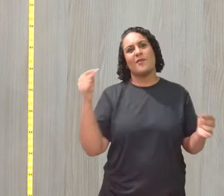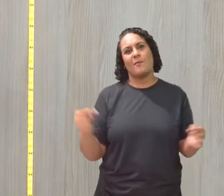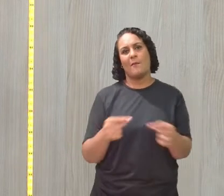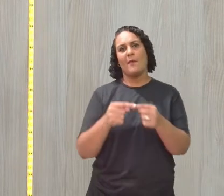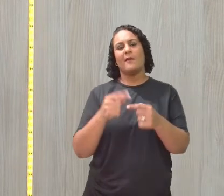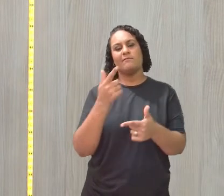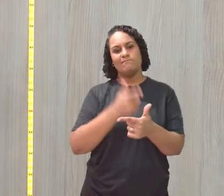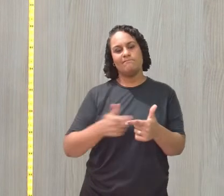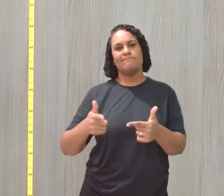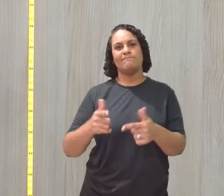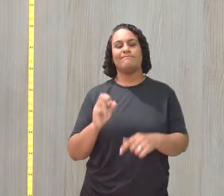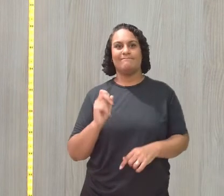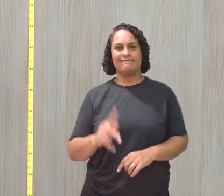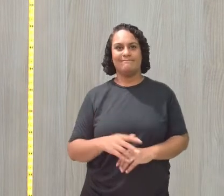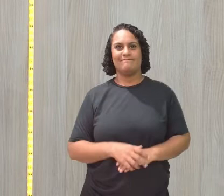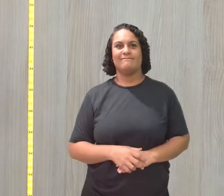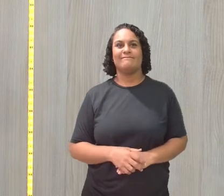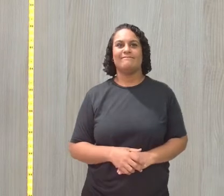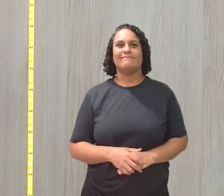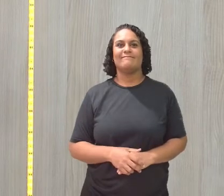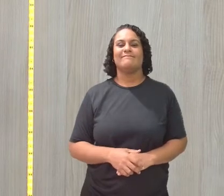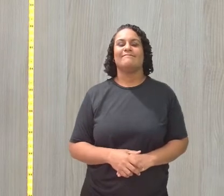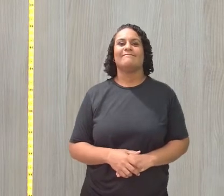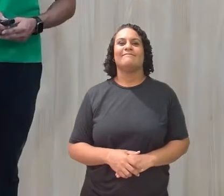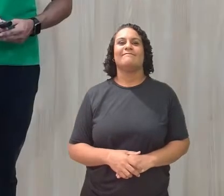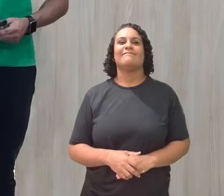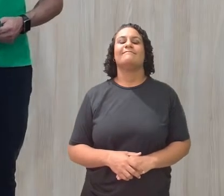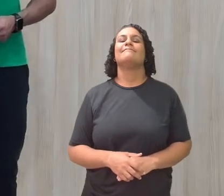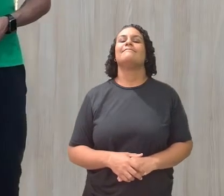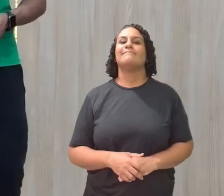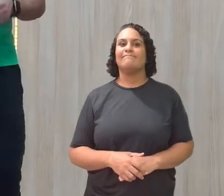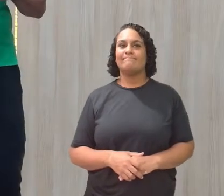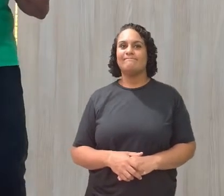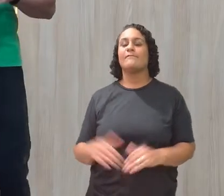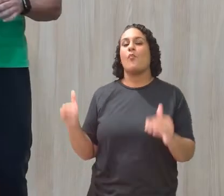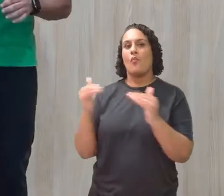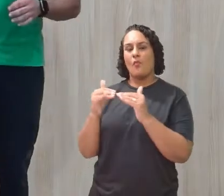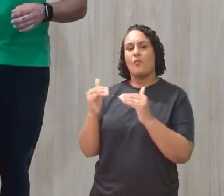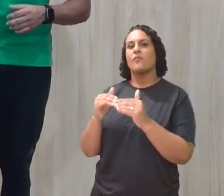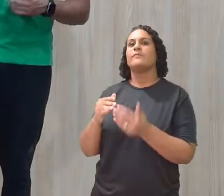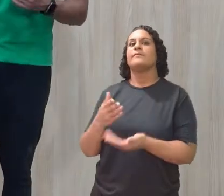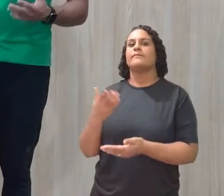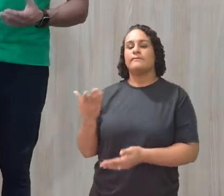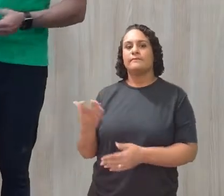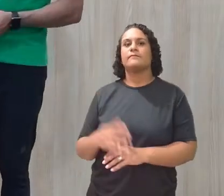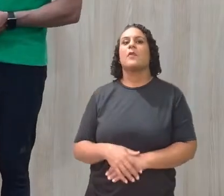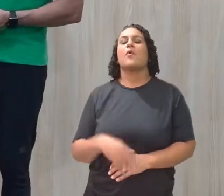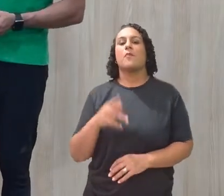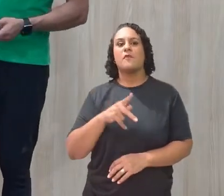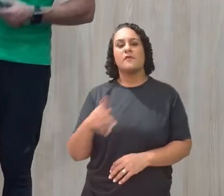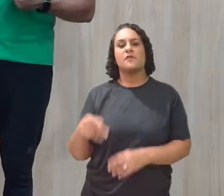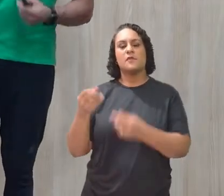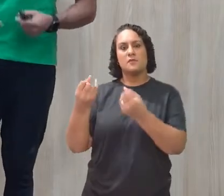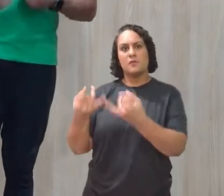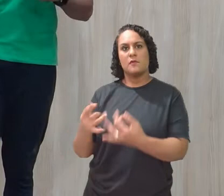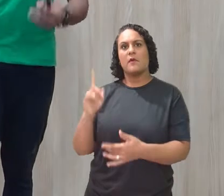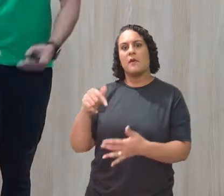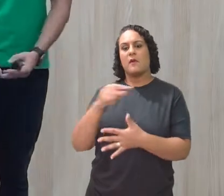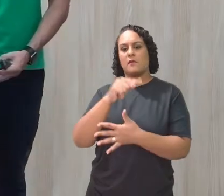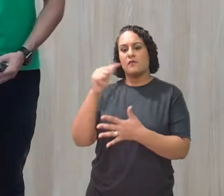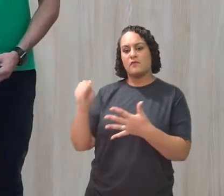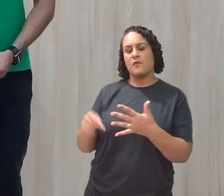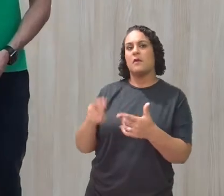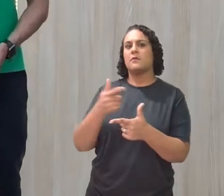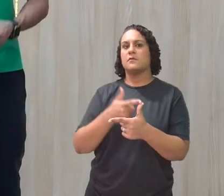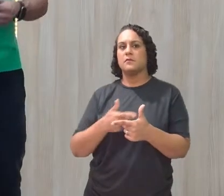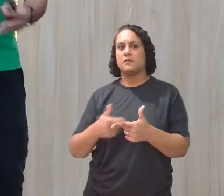situação. Tá certo? Pedro. Isso mesmo, né? O caso aí que a professora citou é do critério de